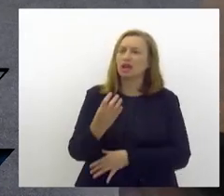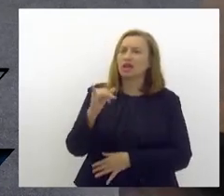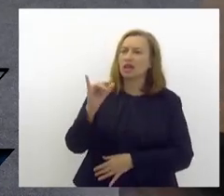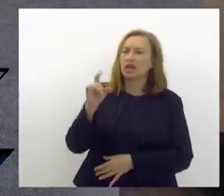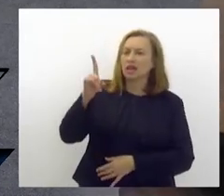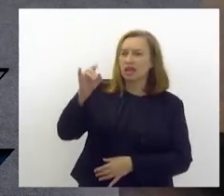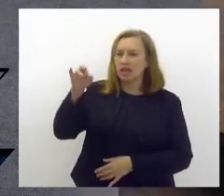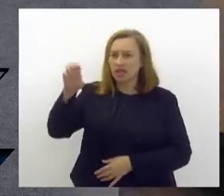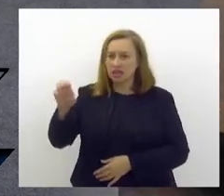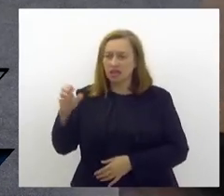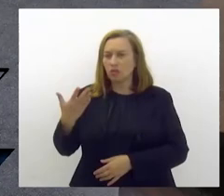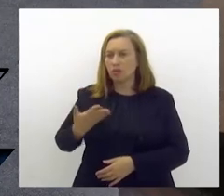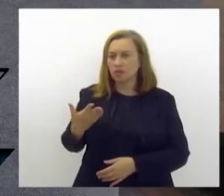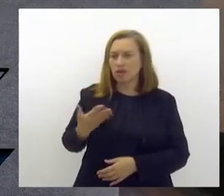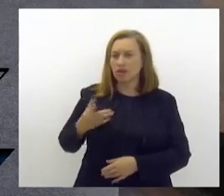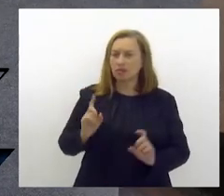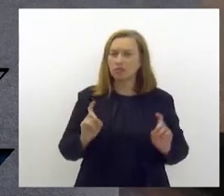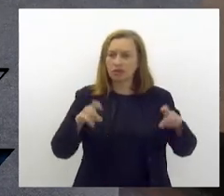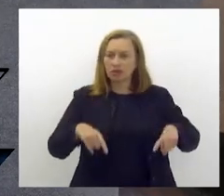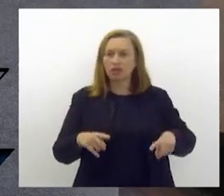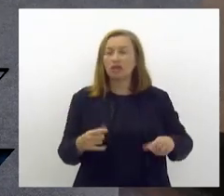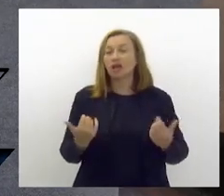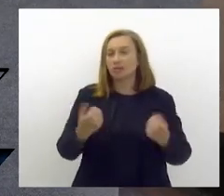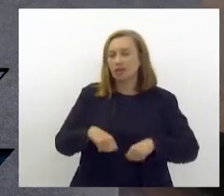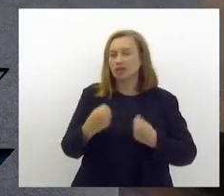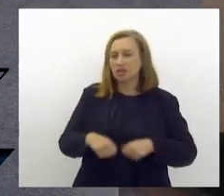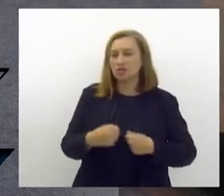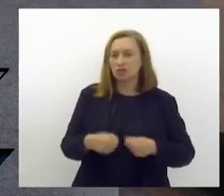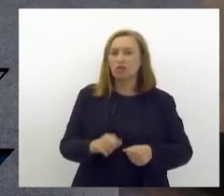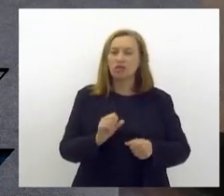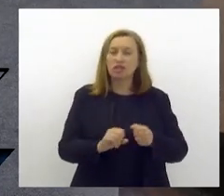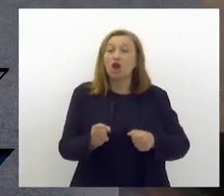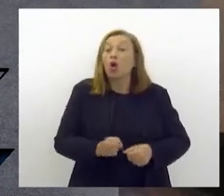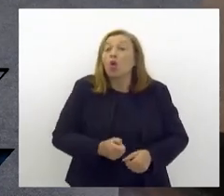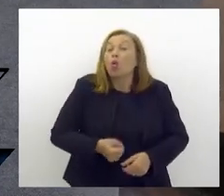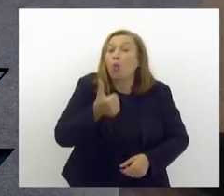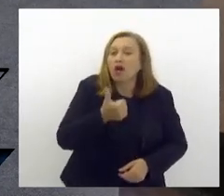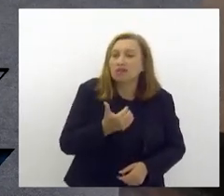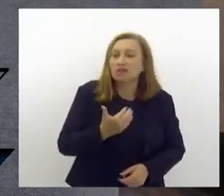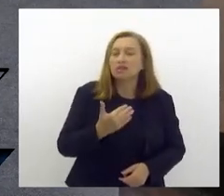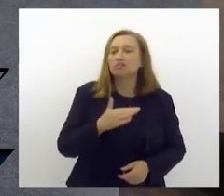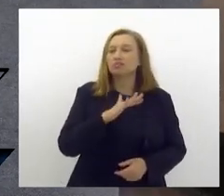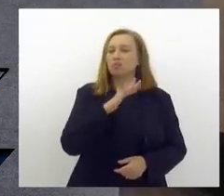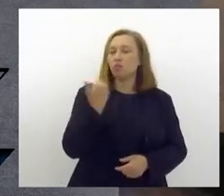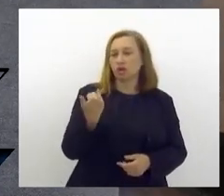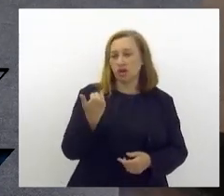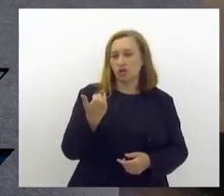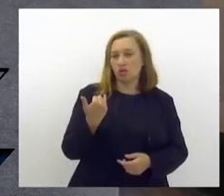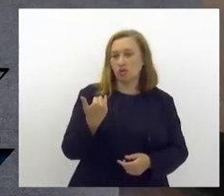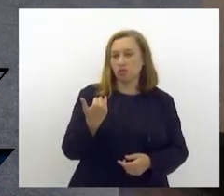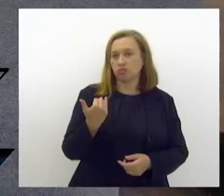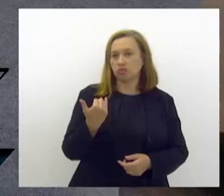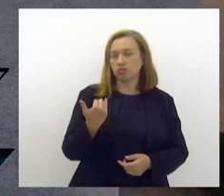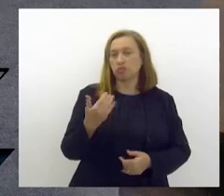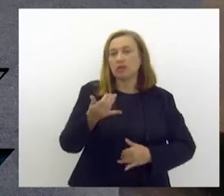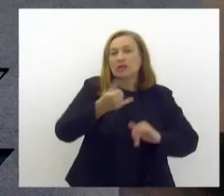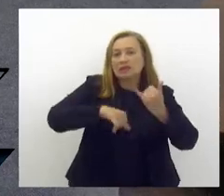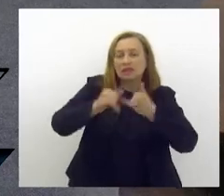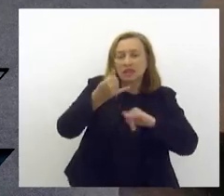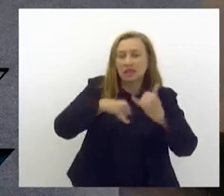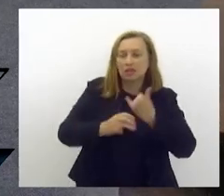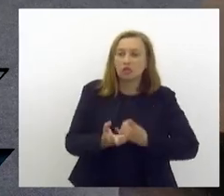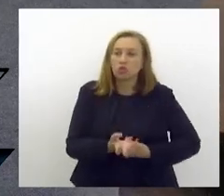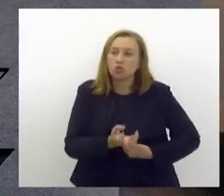meu mandato, e que ela teve que fazer isso. Ela quase morreu por consequências da química do